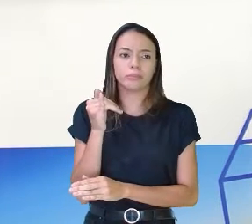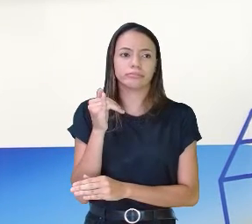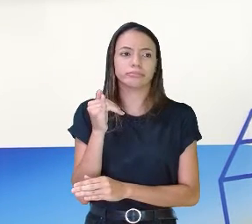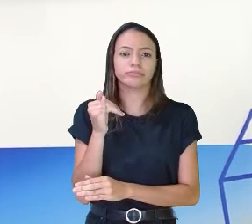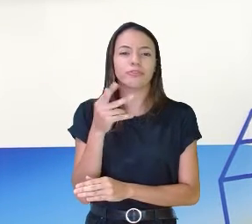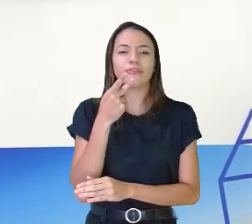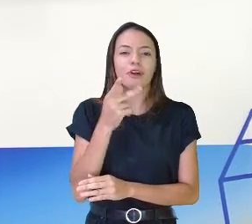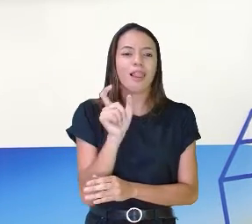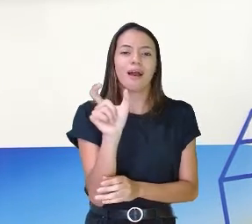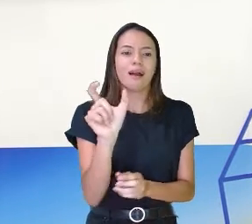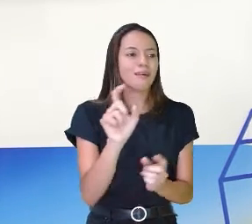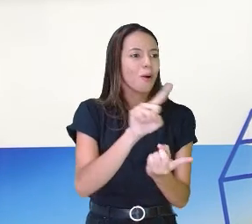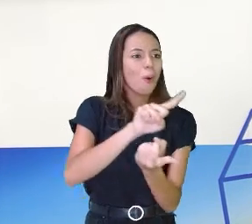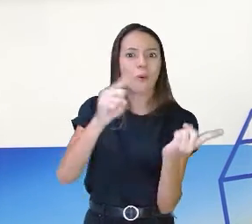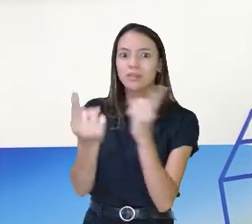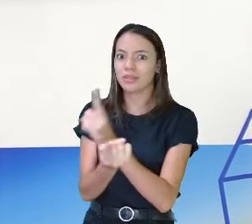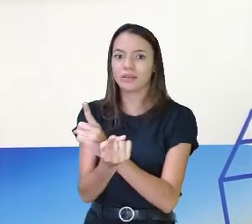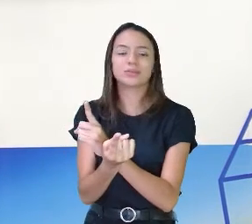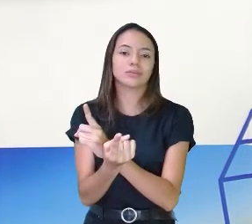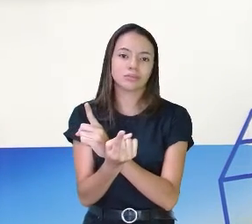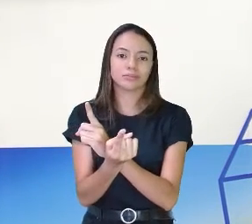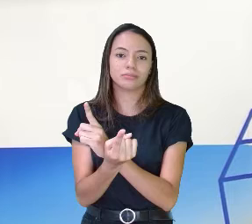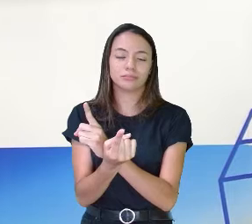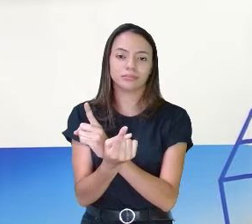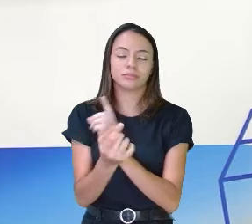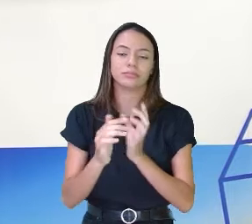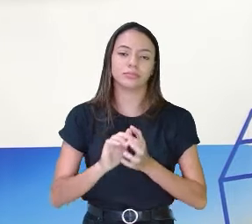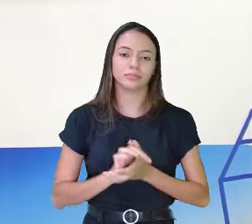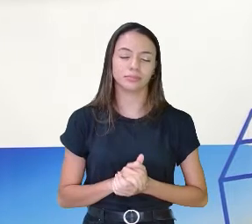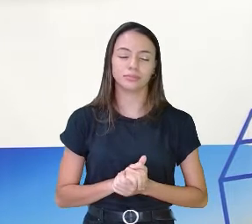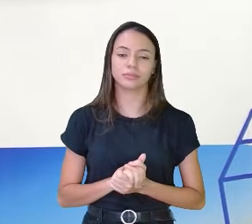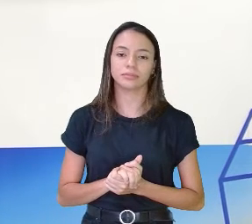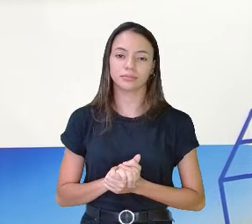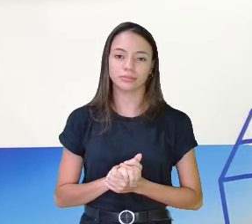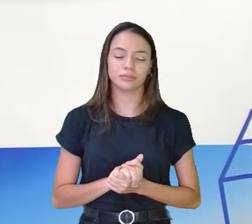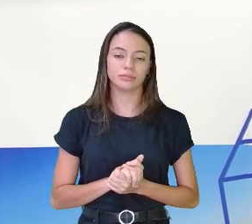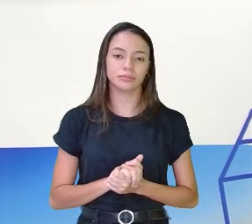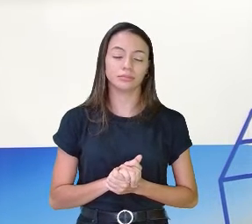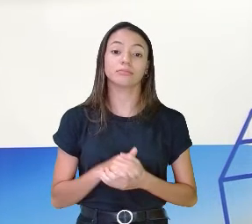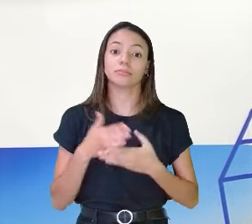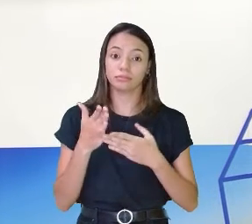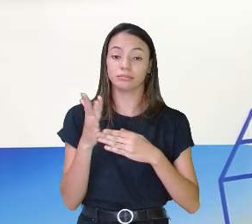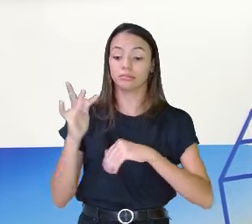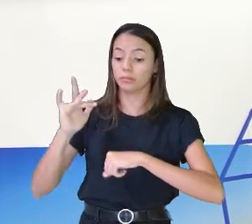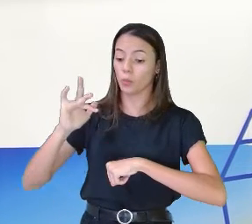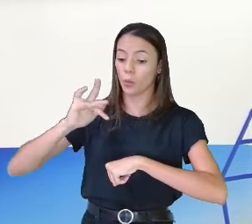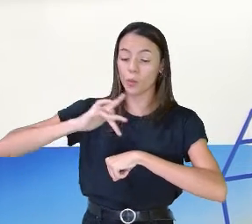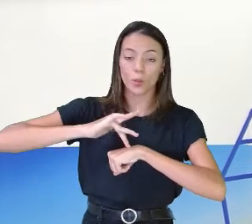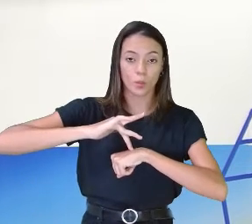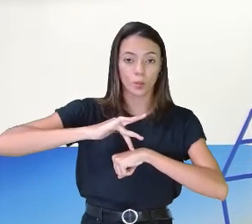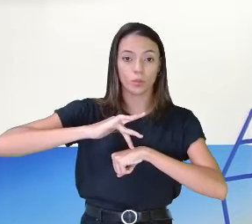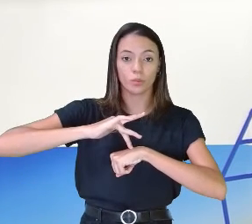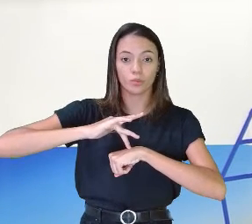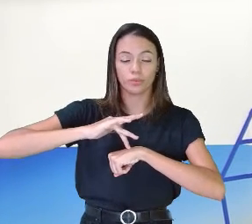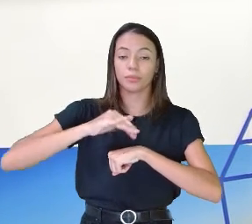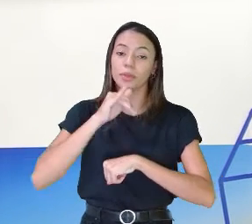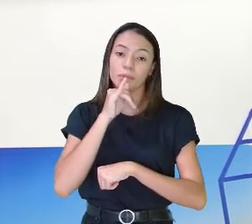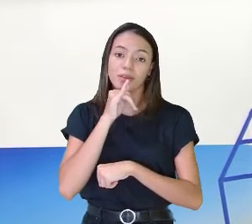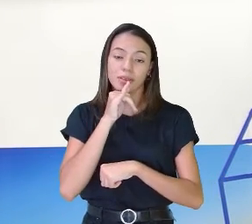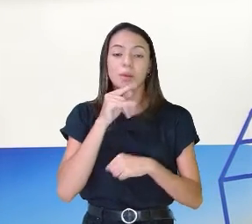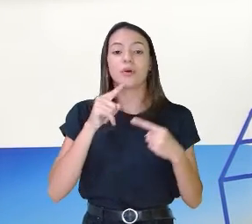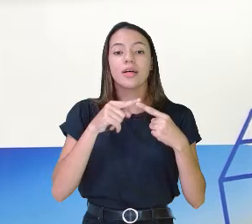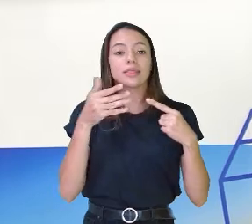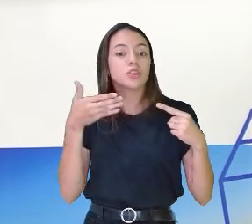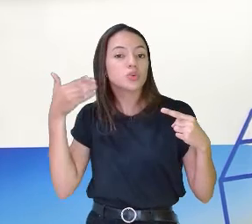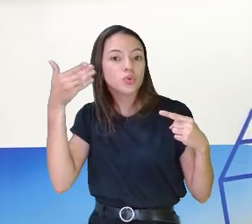Entendem? Então, aqui a gente viu brevemente as ironias, né? A ironia discursiva